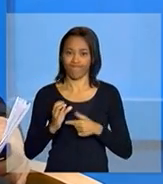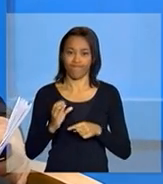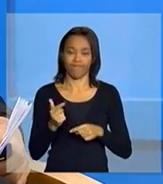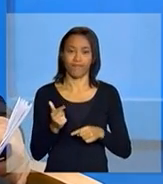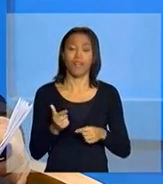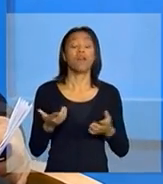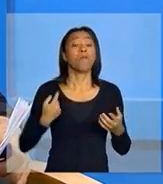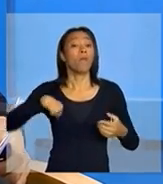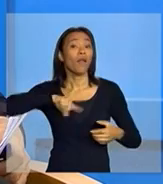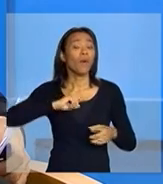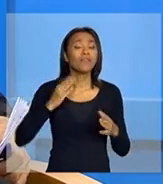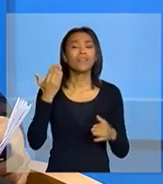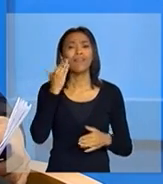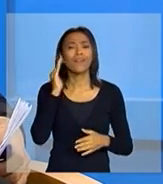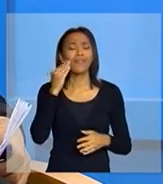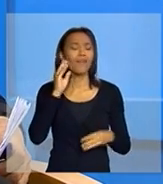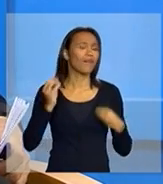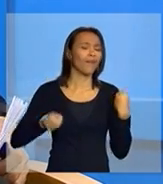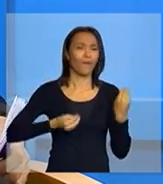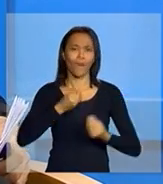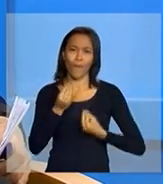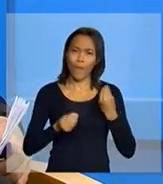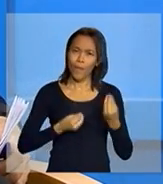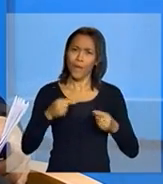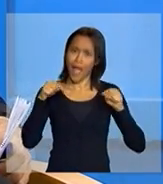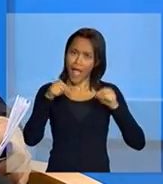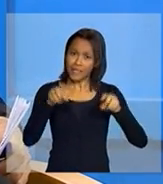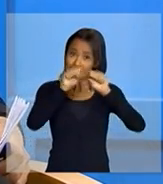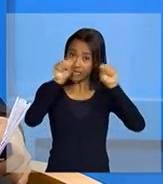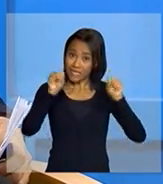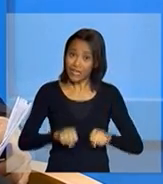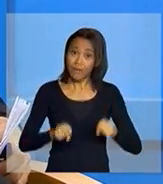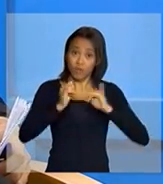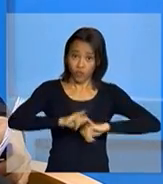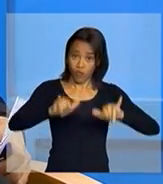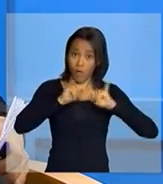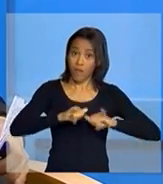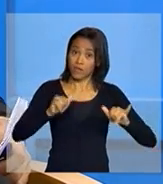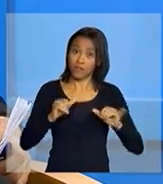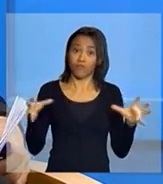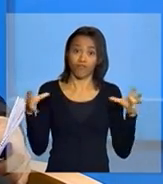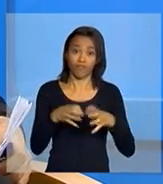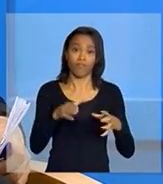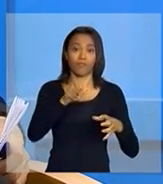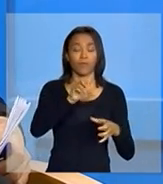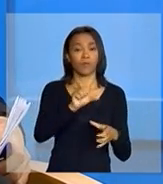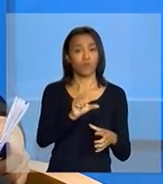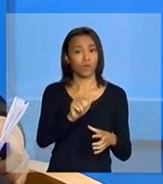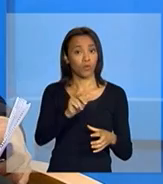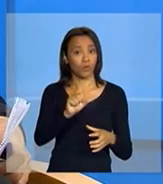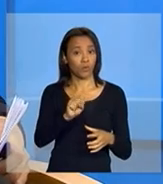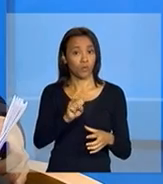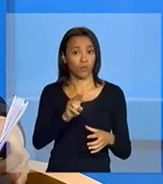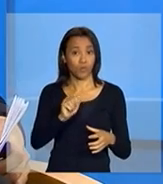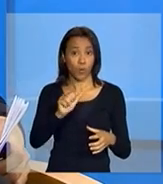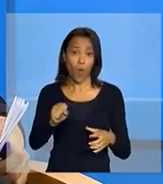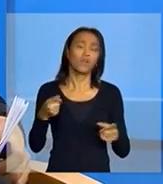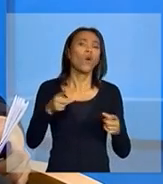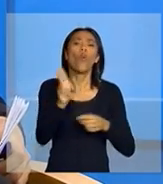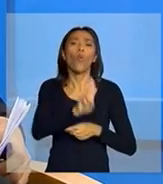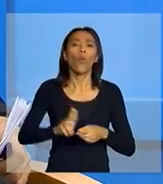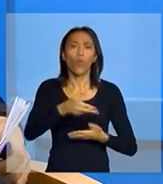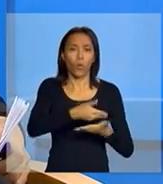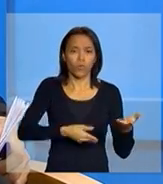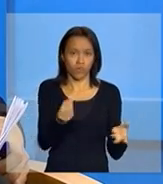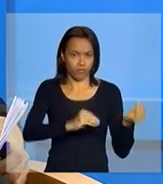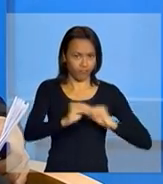e pra gente entender um pouquinho os sistemas de informação da rede suas eles usam o dado de Cadastro Nacional